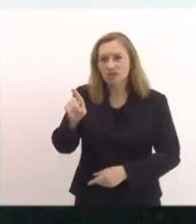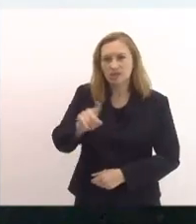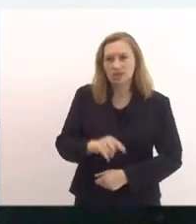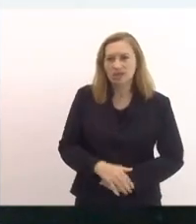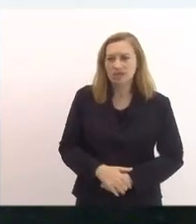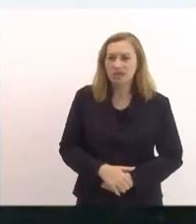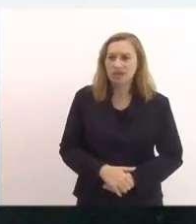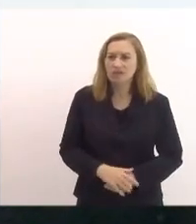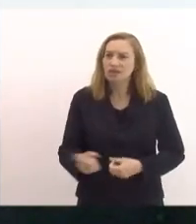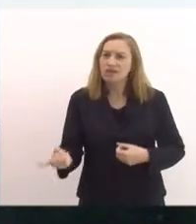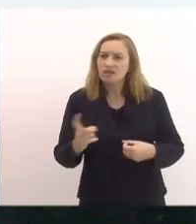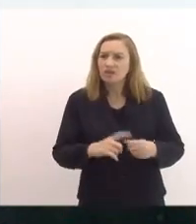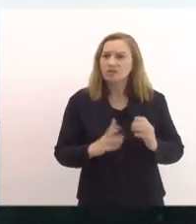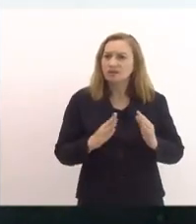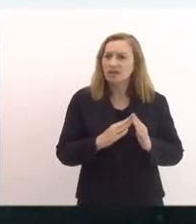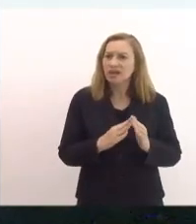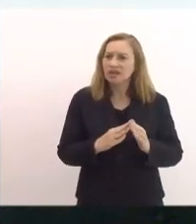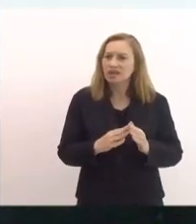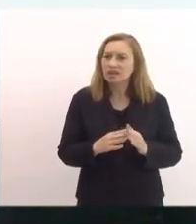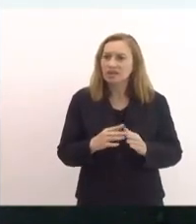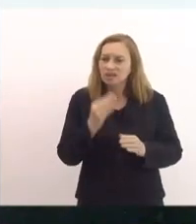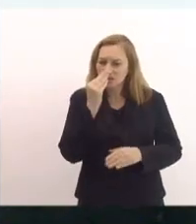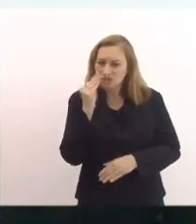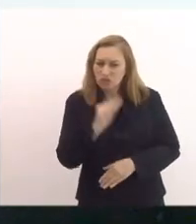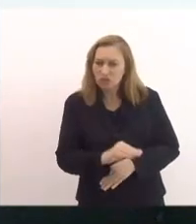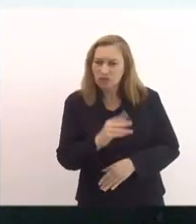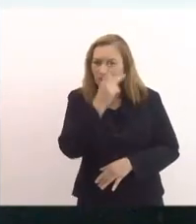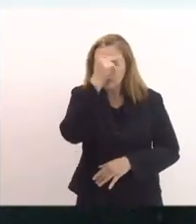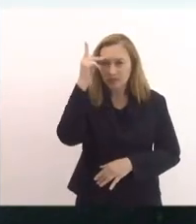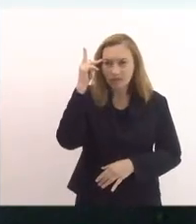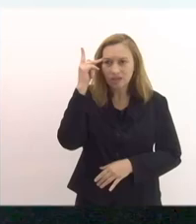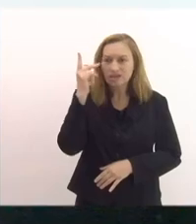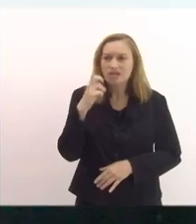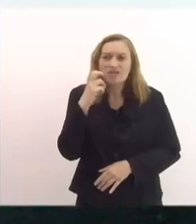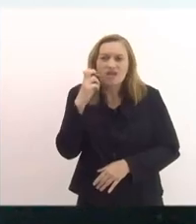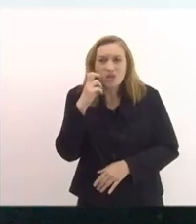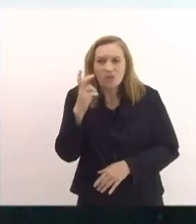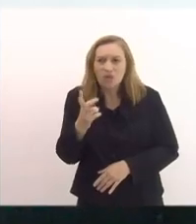você vai para casa sendo humilhado pelas pessoas, passando